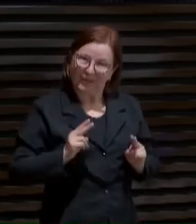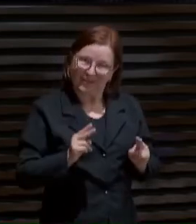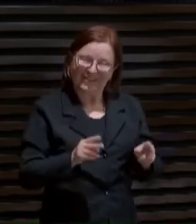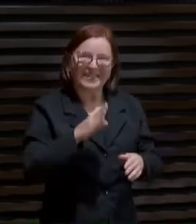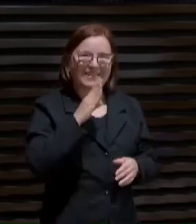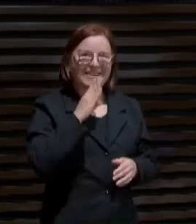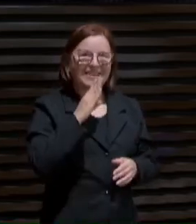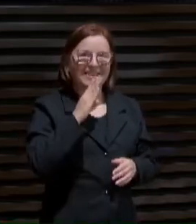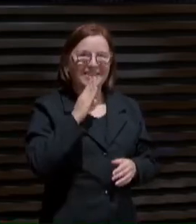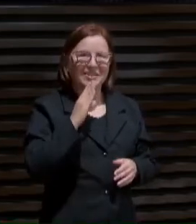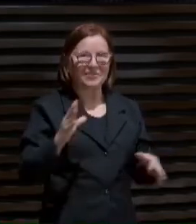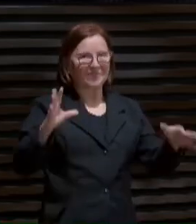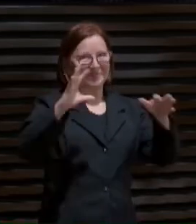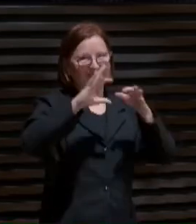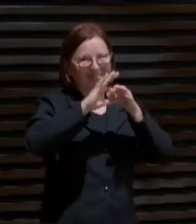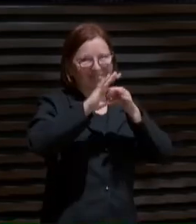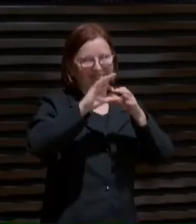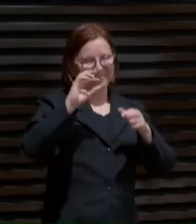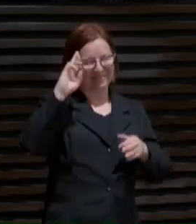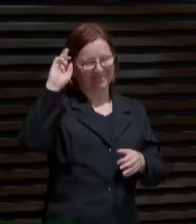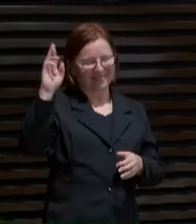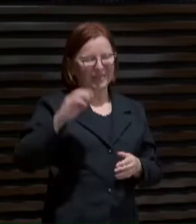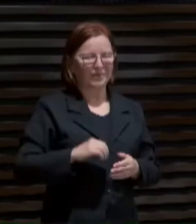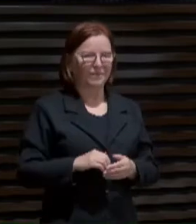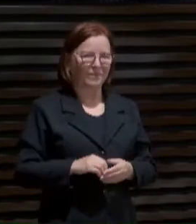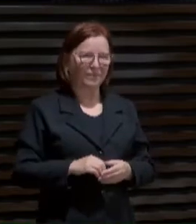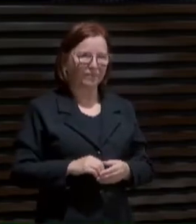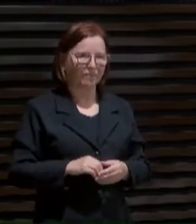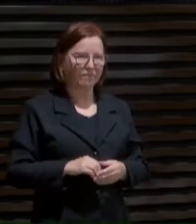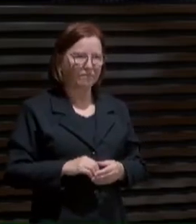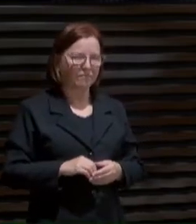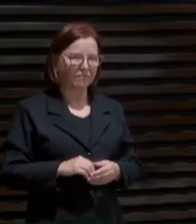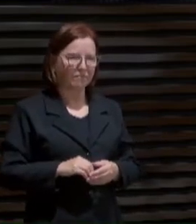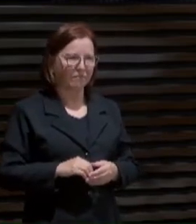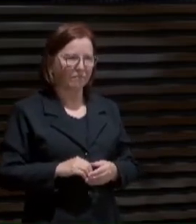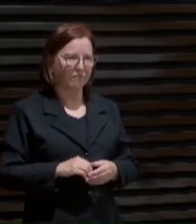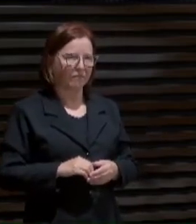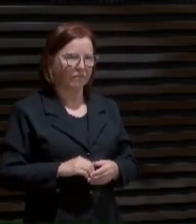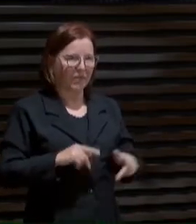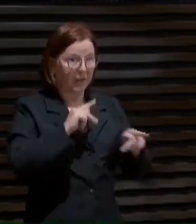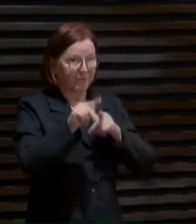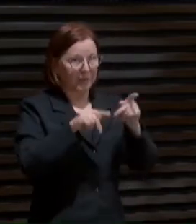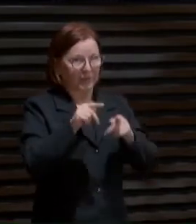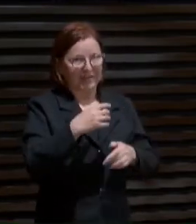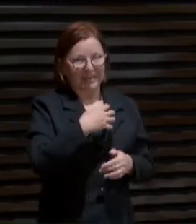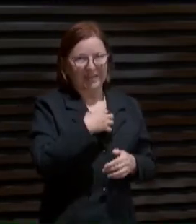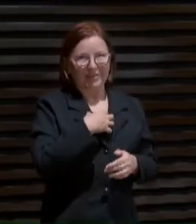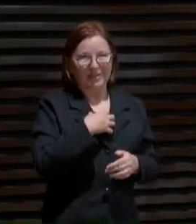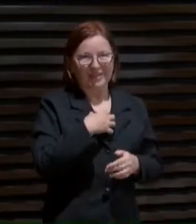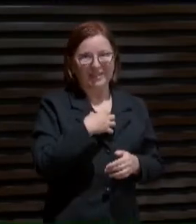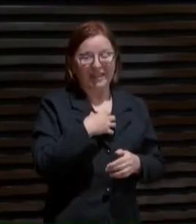em conhecendo no relacionamento com o senhor vamos ao texto e o ser humano é por natureza Um